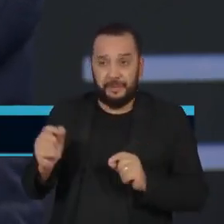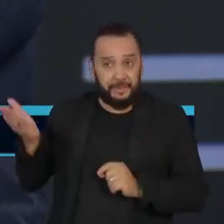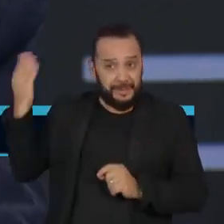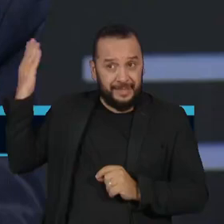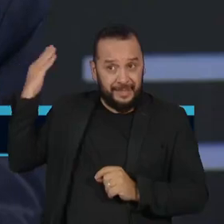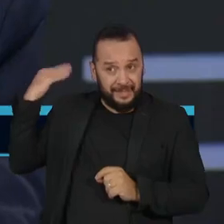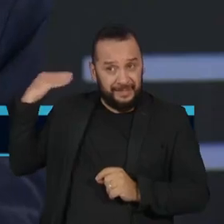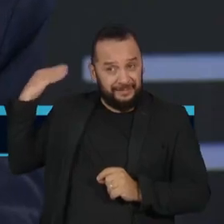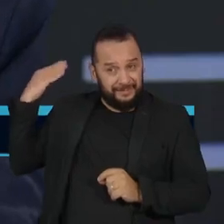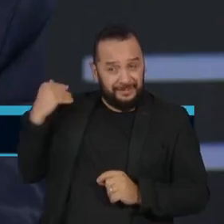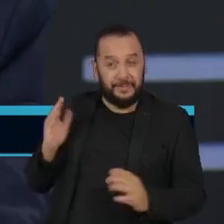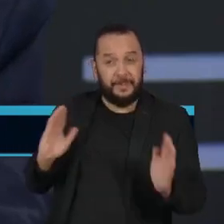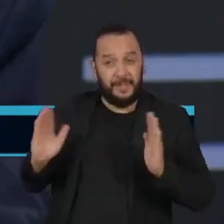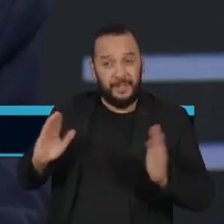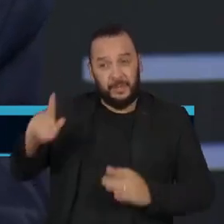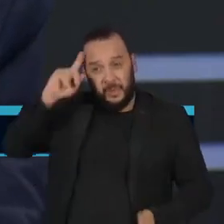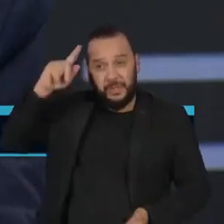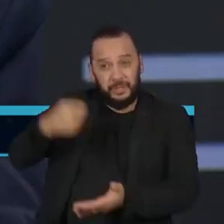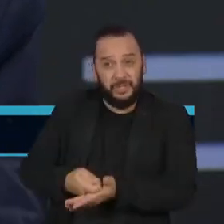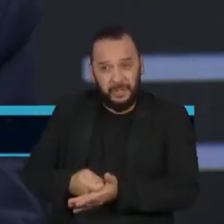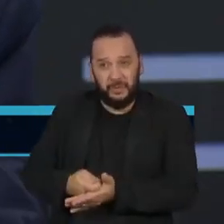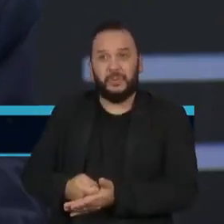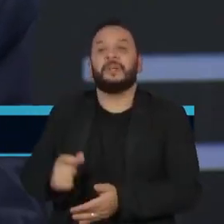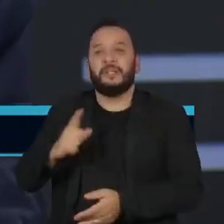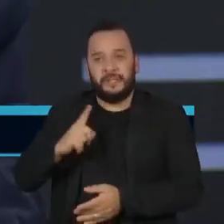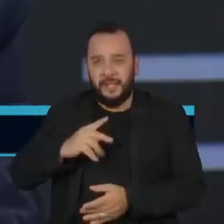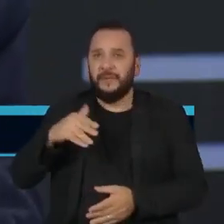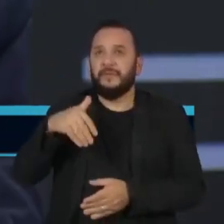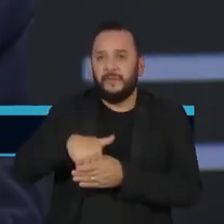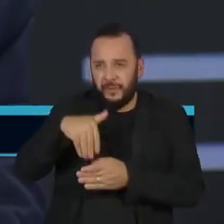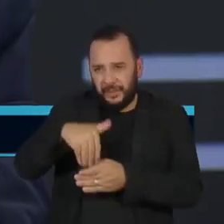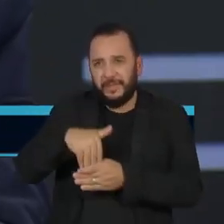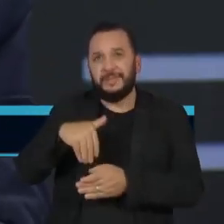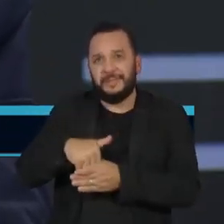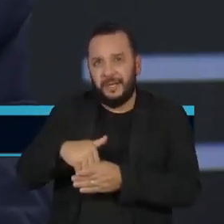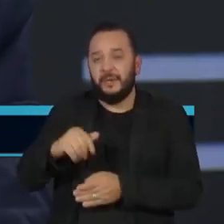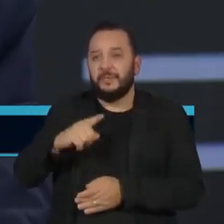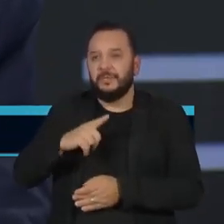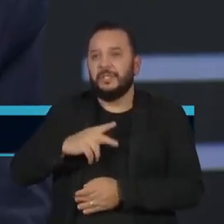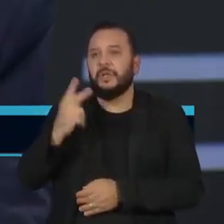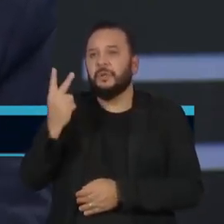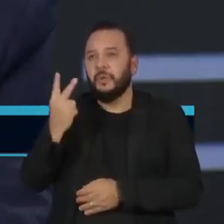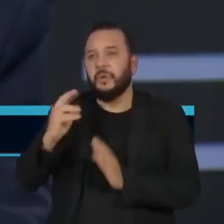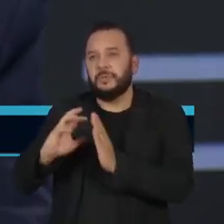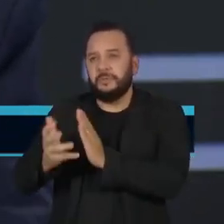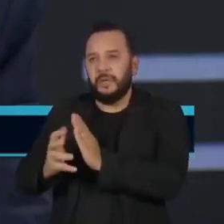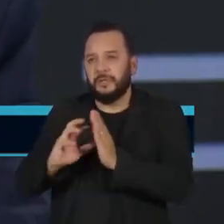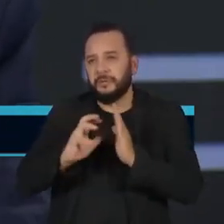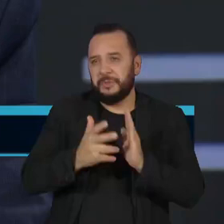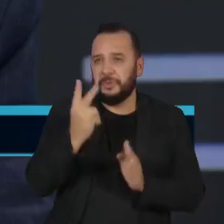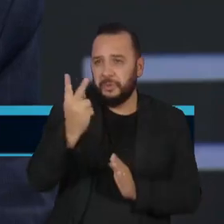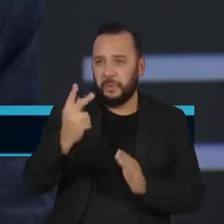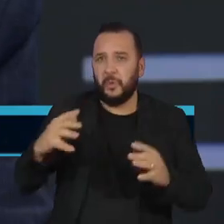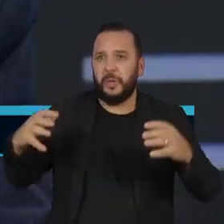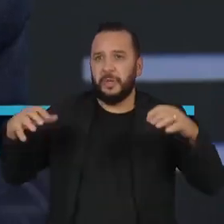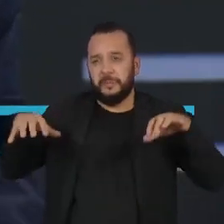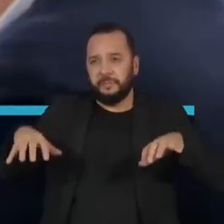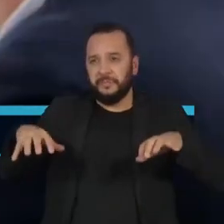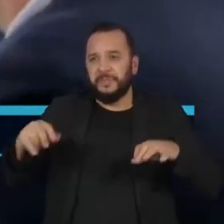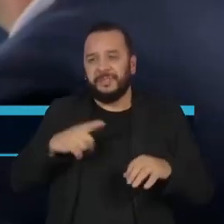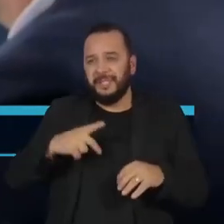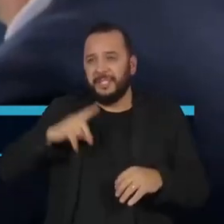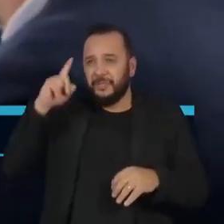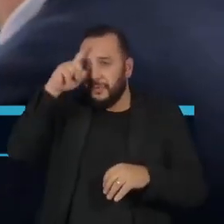regime militar, nós tivemos eleições sucessivas com muitas restrições, com 2 partidos políticos, havia dificuldades na propaganda,